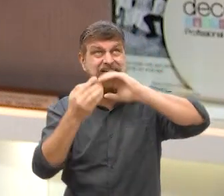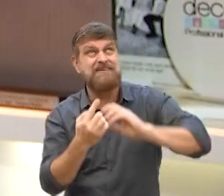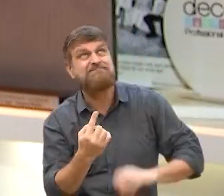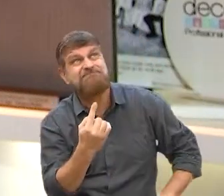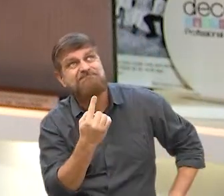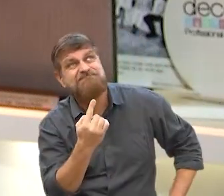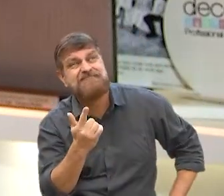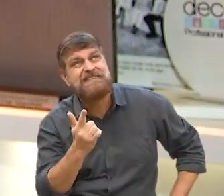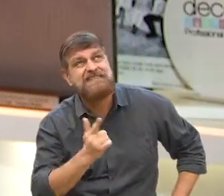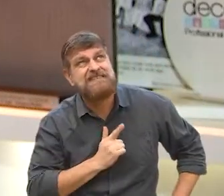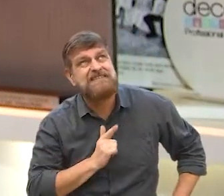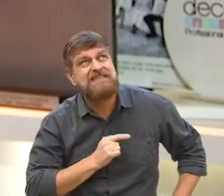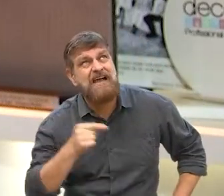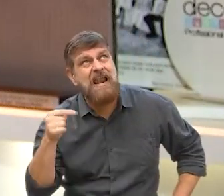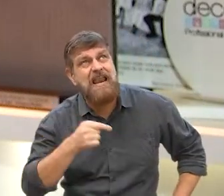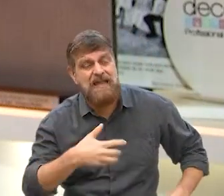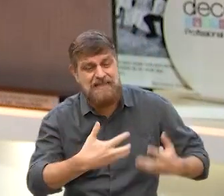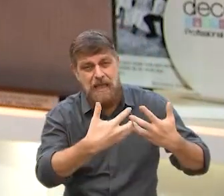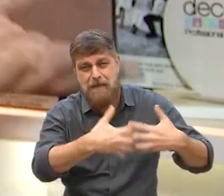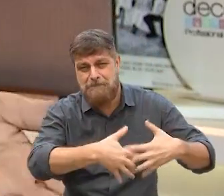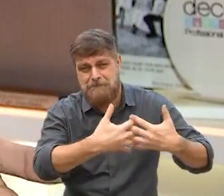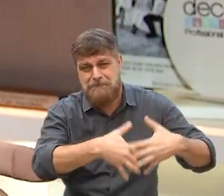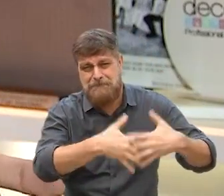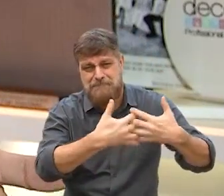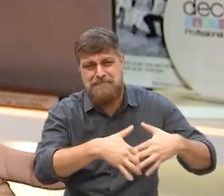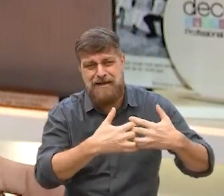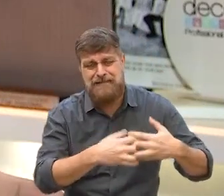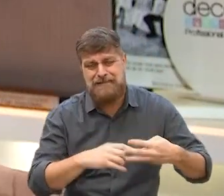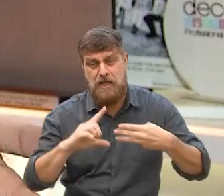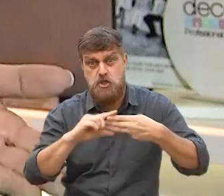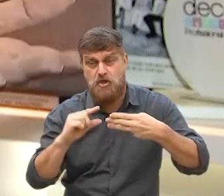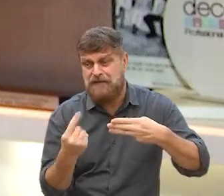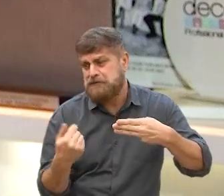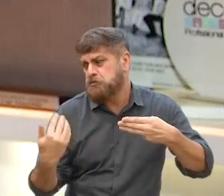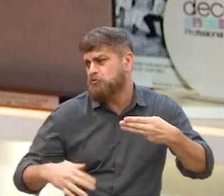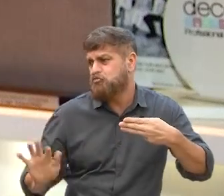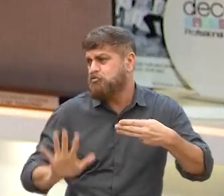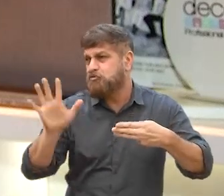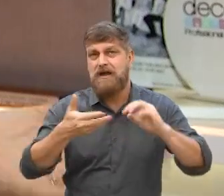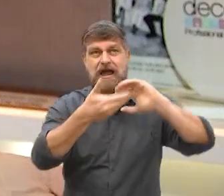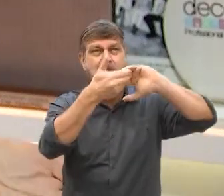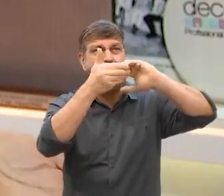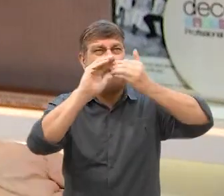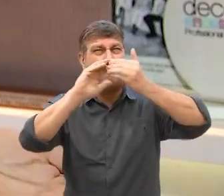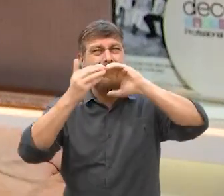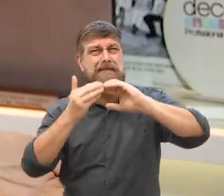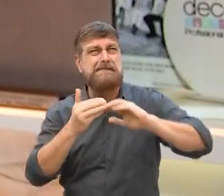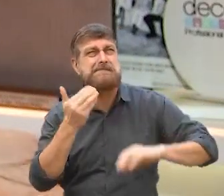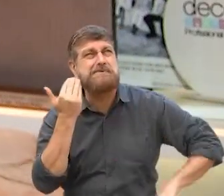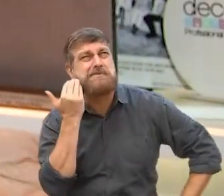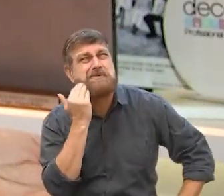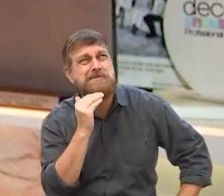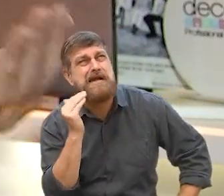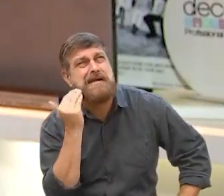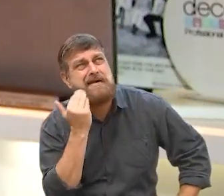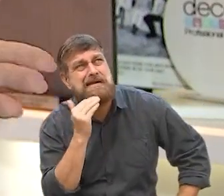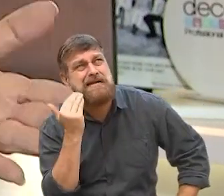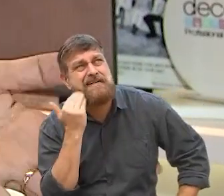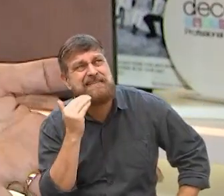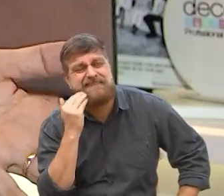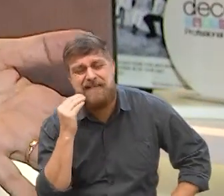para montar uma imobiliária, começou como corretora e depois conseguiu montar uma empresa que hoje é nome,